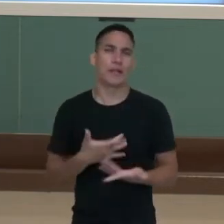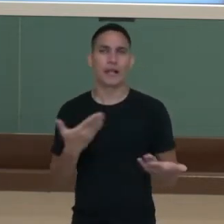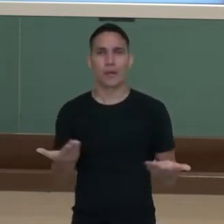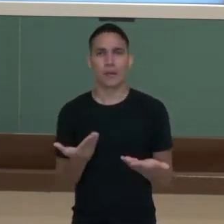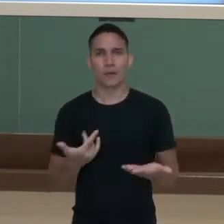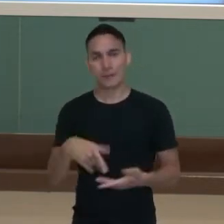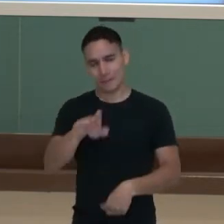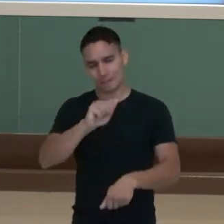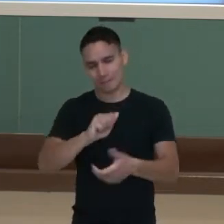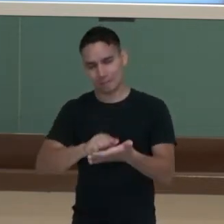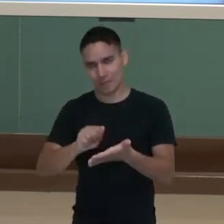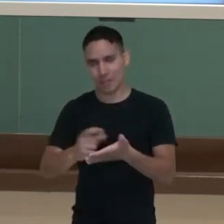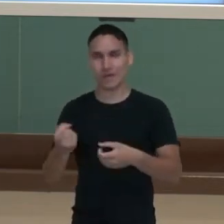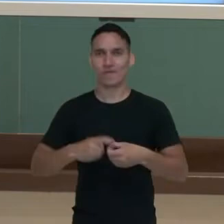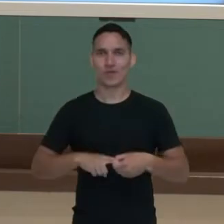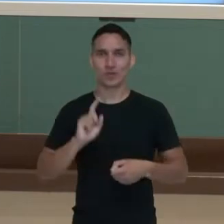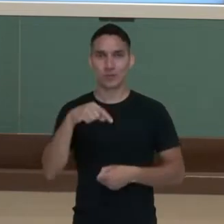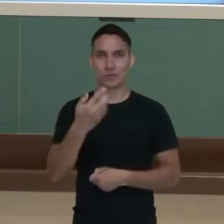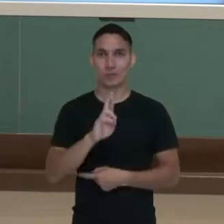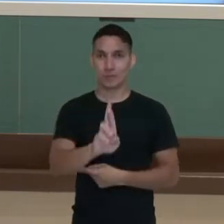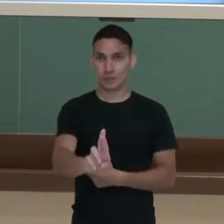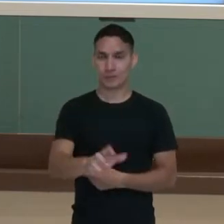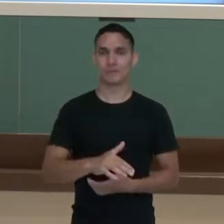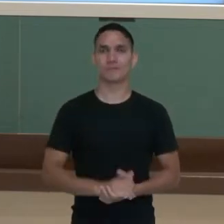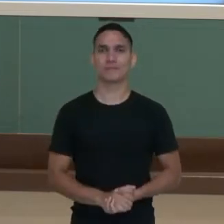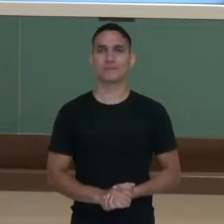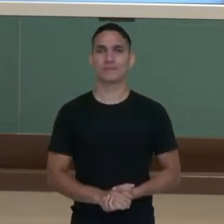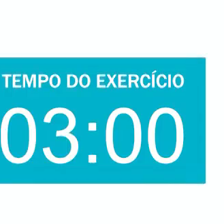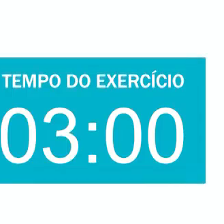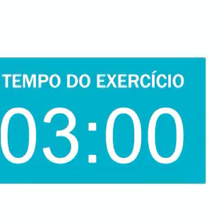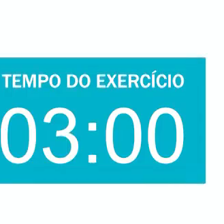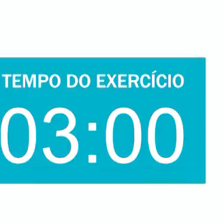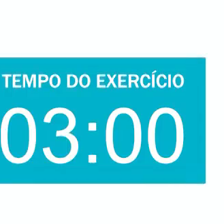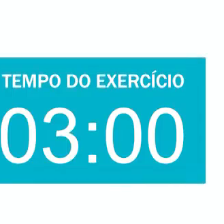Explique aí e retornaremos a seguir com a correção.